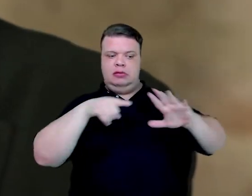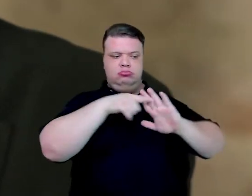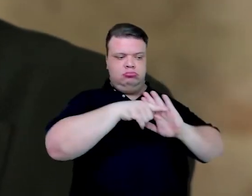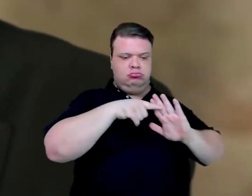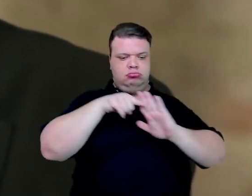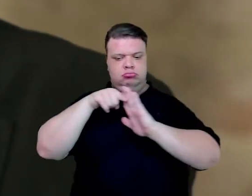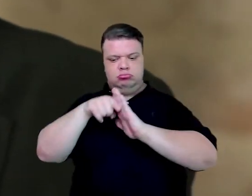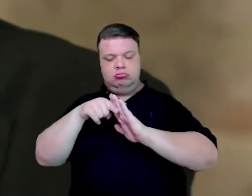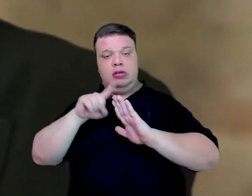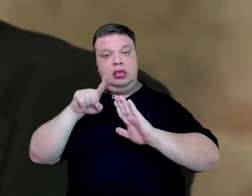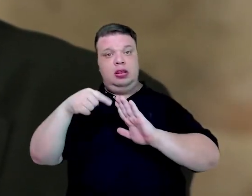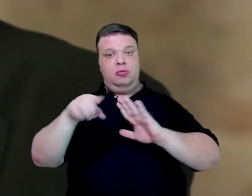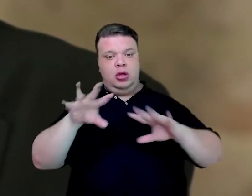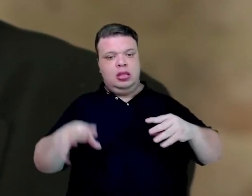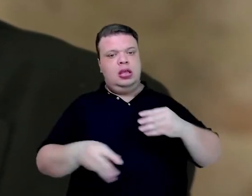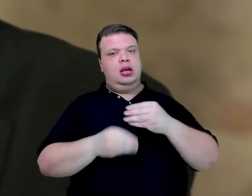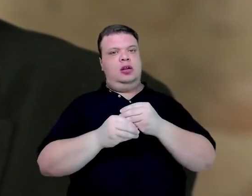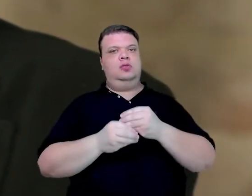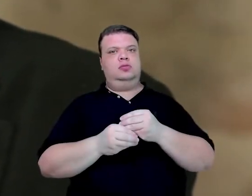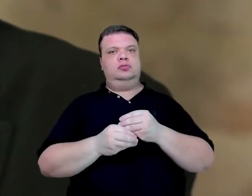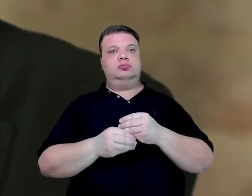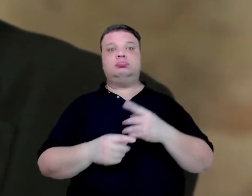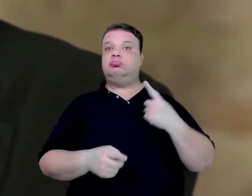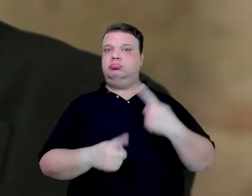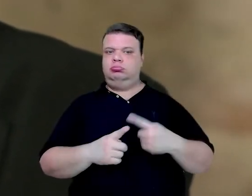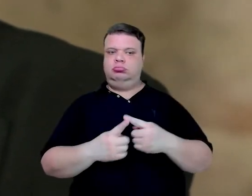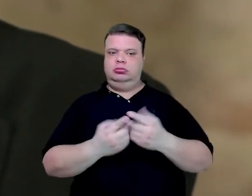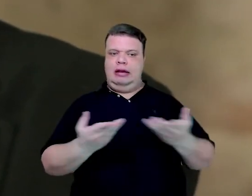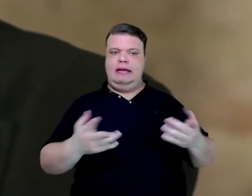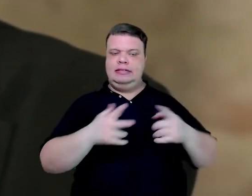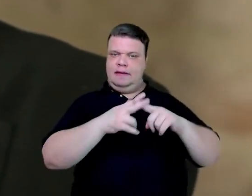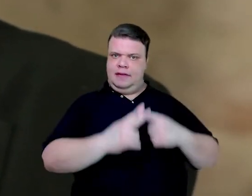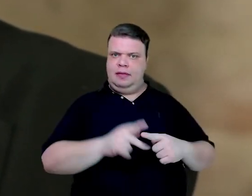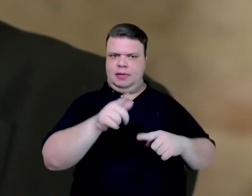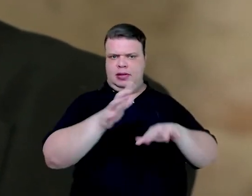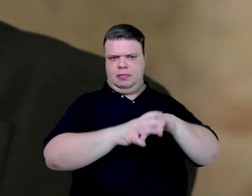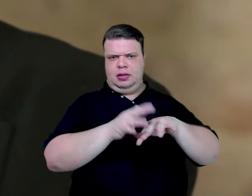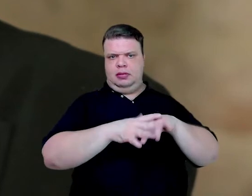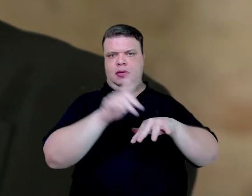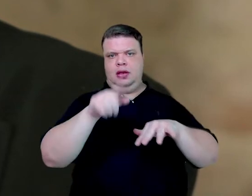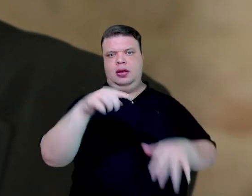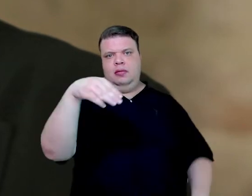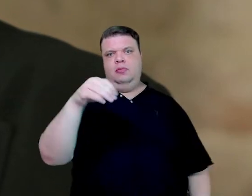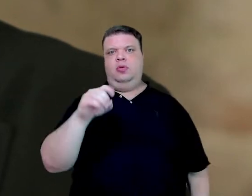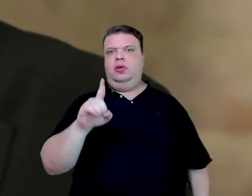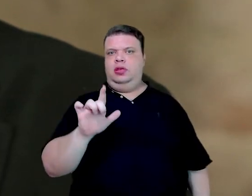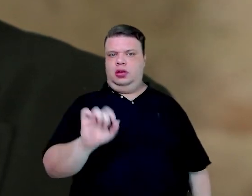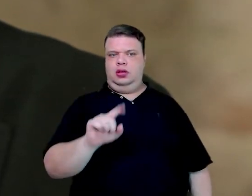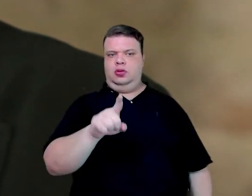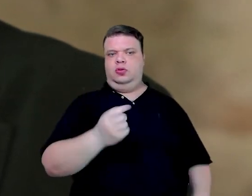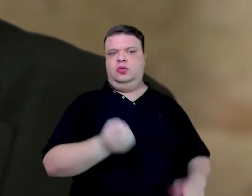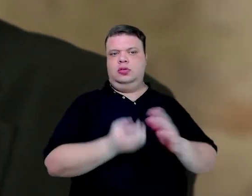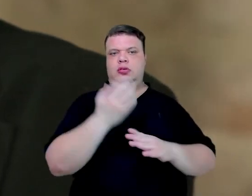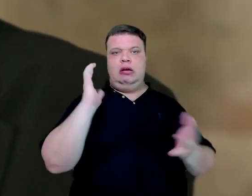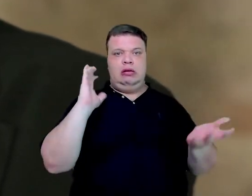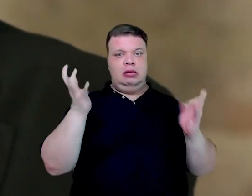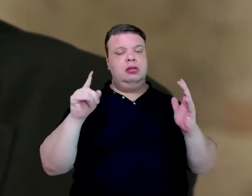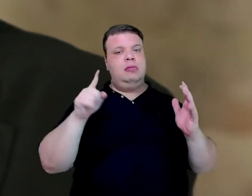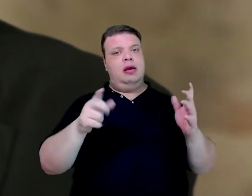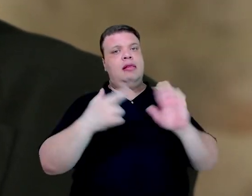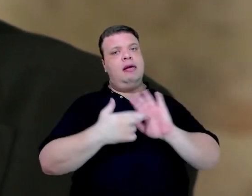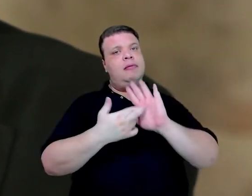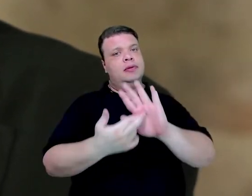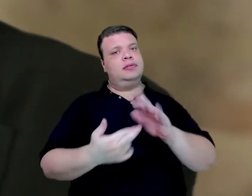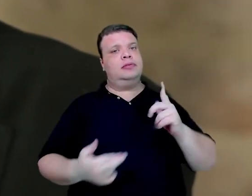modelos do clima, elas representam, de certa forma, o que nós temos de conhecimento. Então, se ainda nós temos falhas